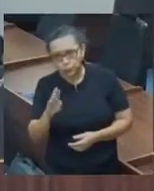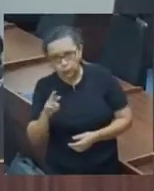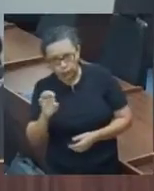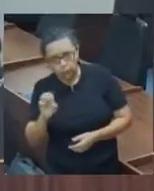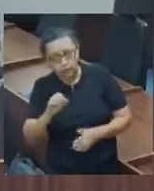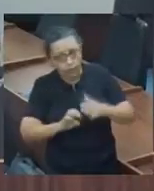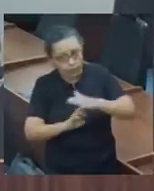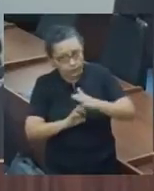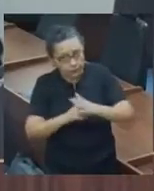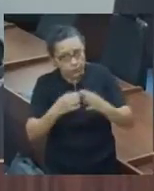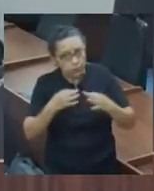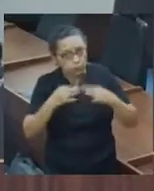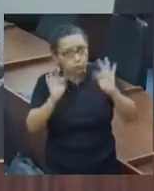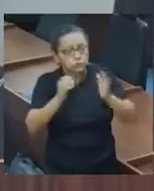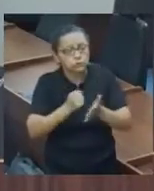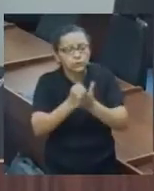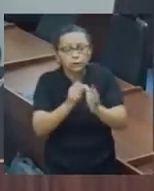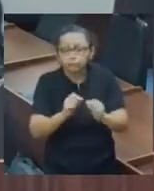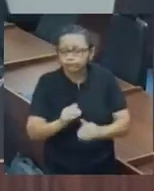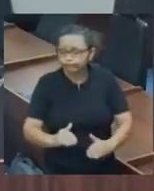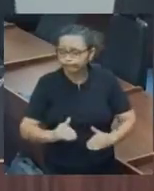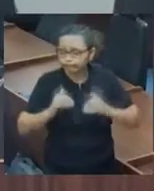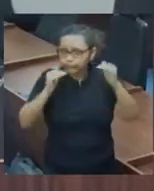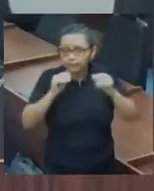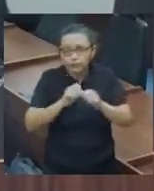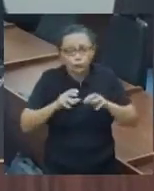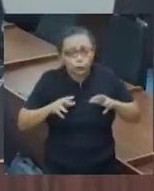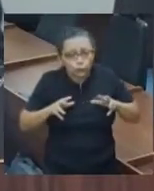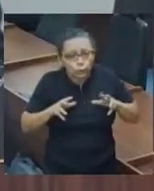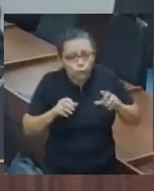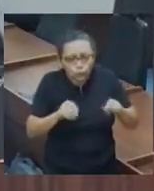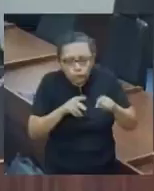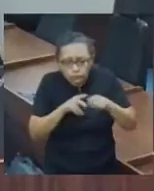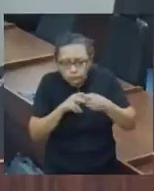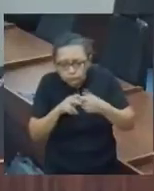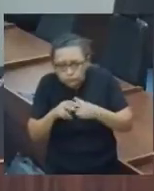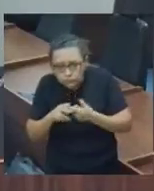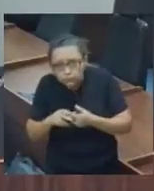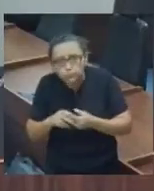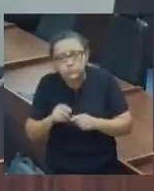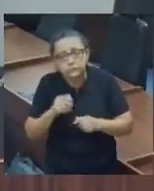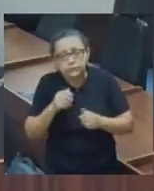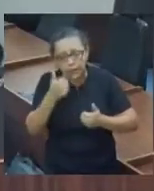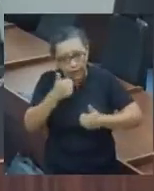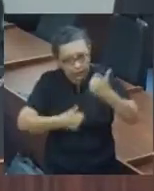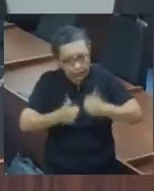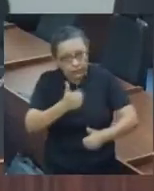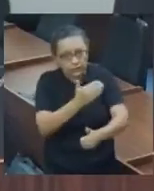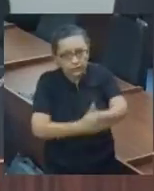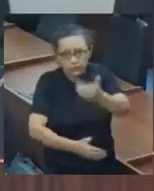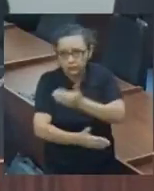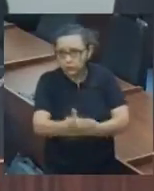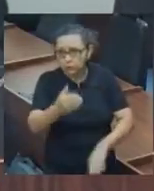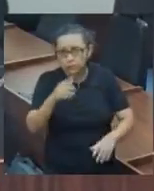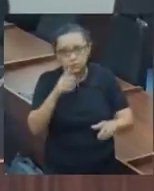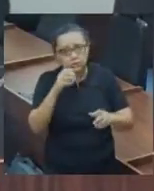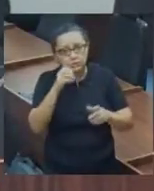tecnologia assistiva que está fazendo todos os reparos dos atletas da paraolimpíada gratuitamente